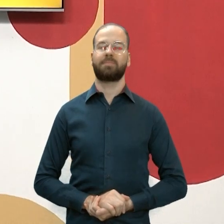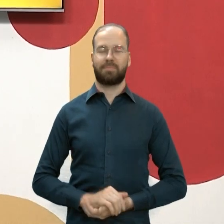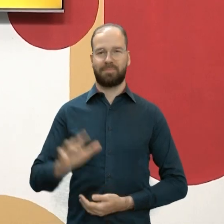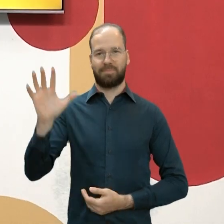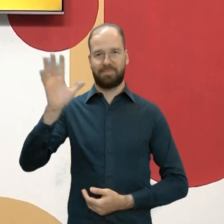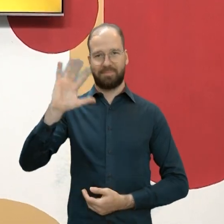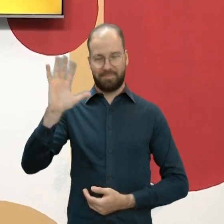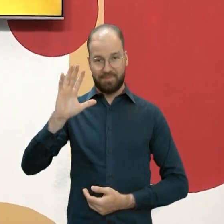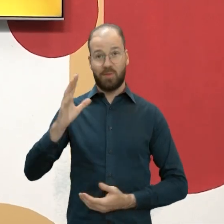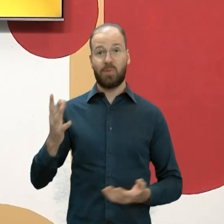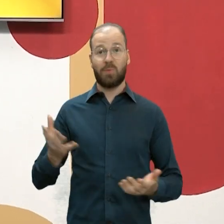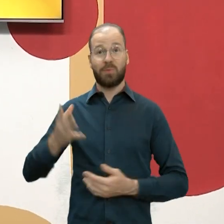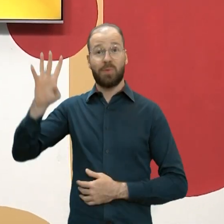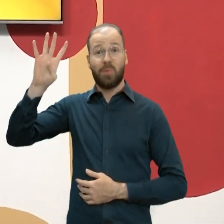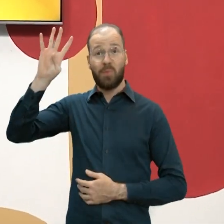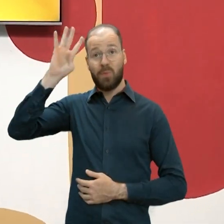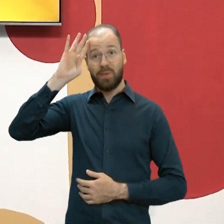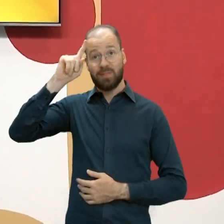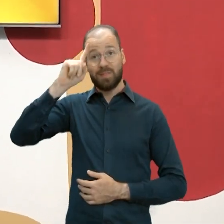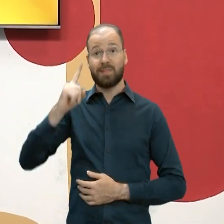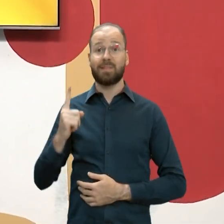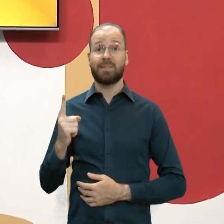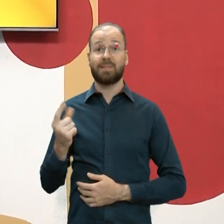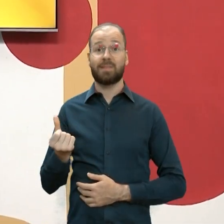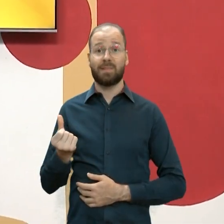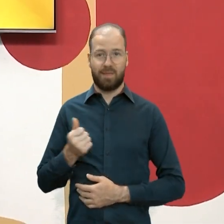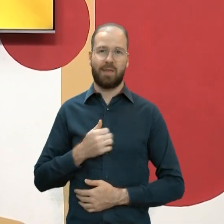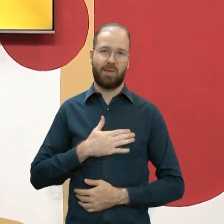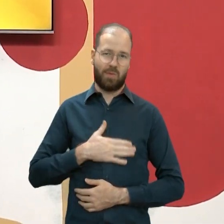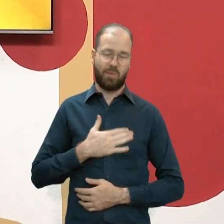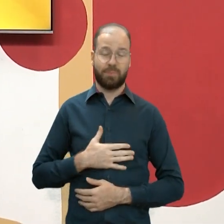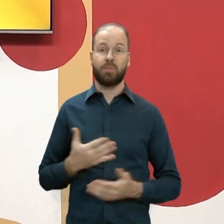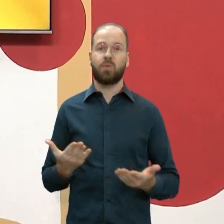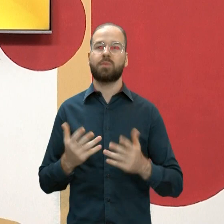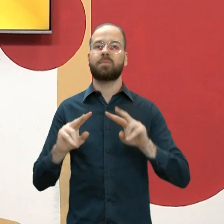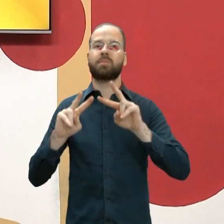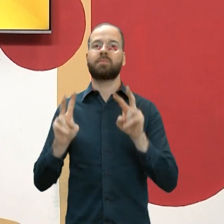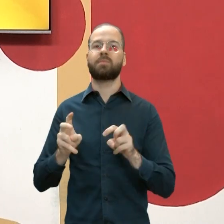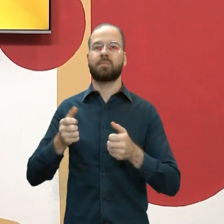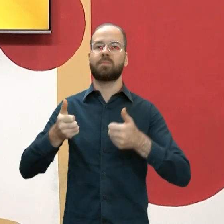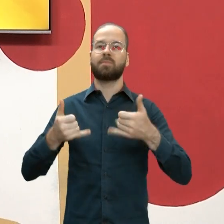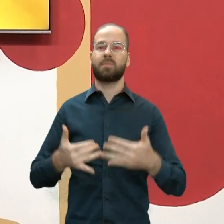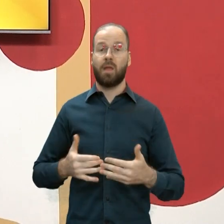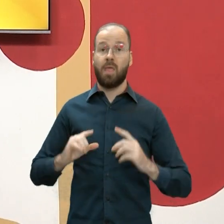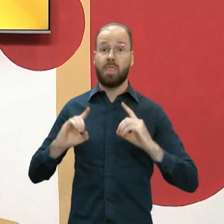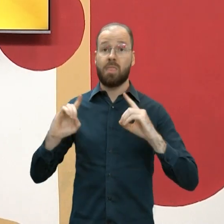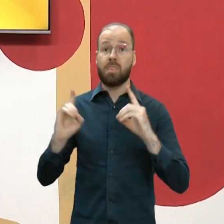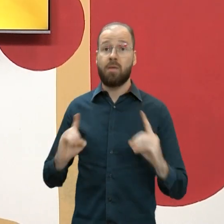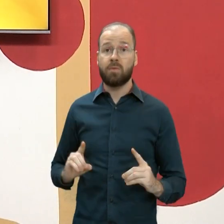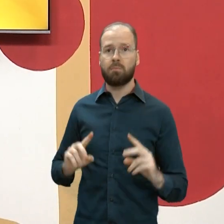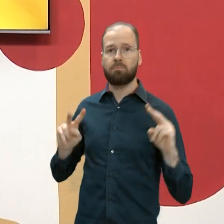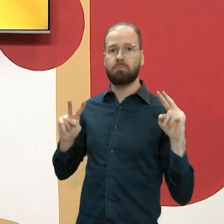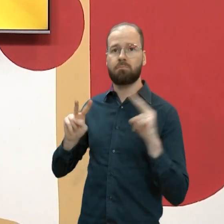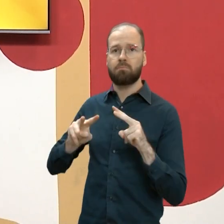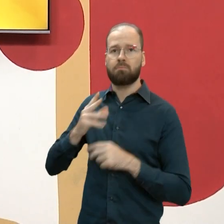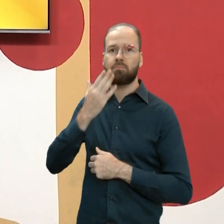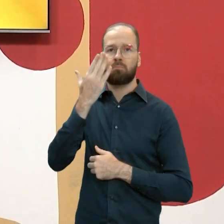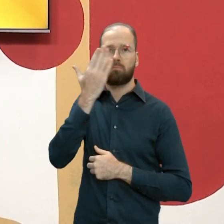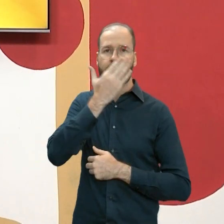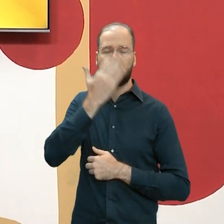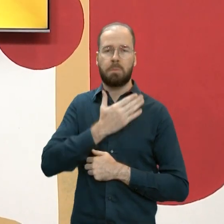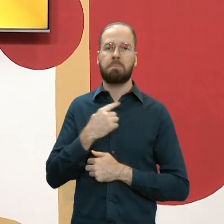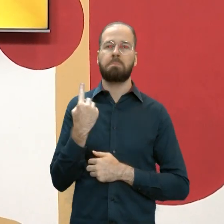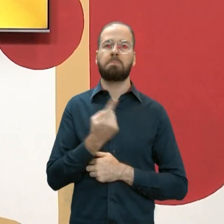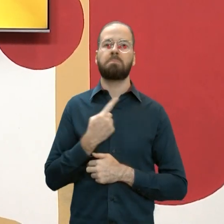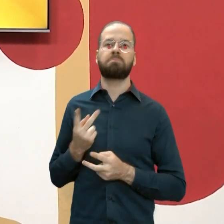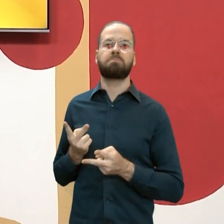Olá pessoal, quarta-feira, dia 16 de agosto, e hoje nós vamos falar sobre as deficiências ocultas, aquelas que não são